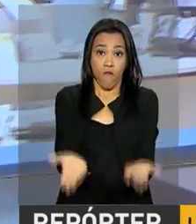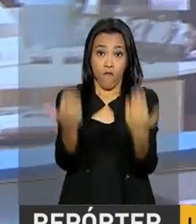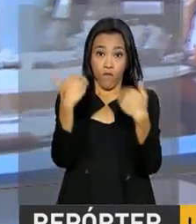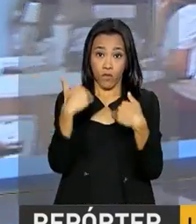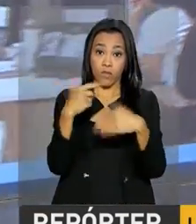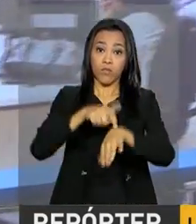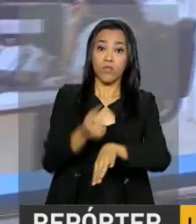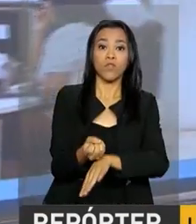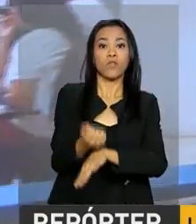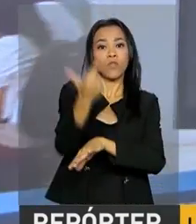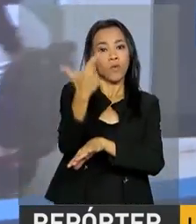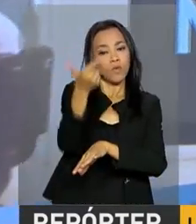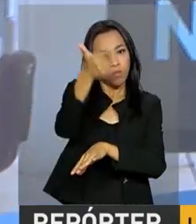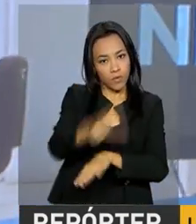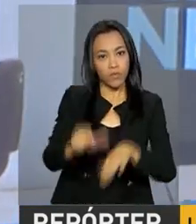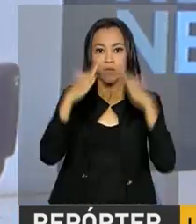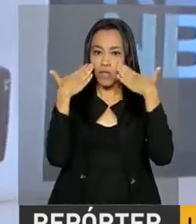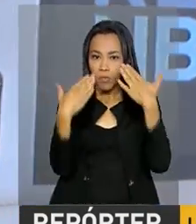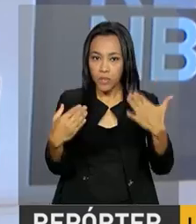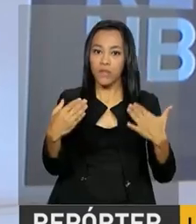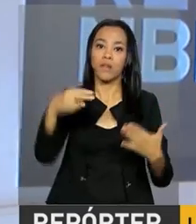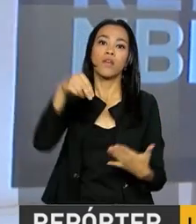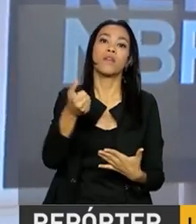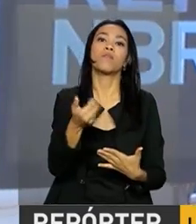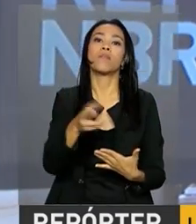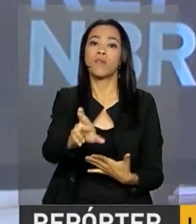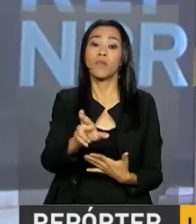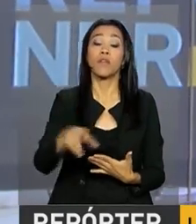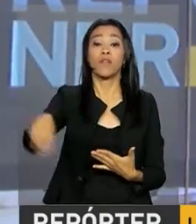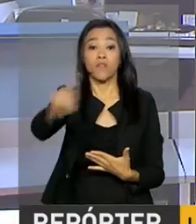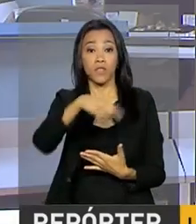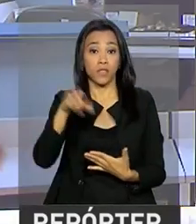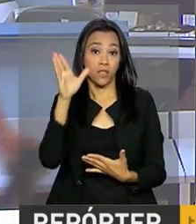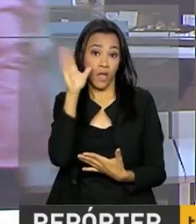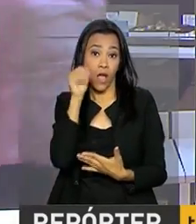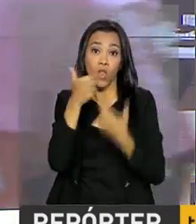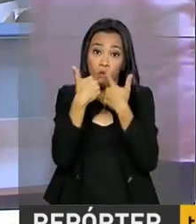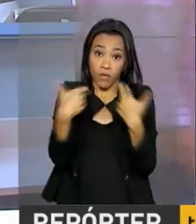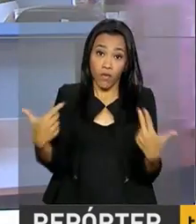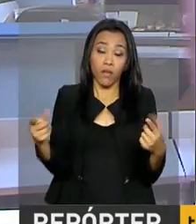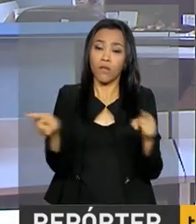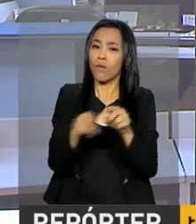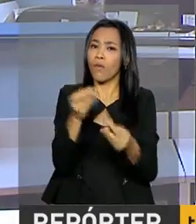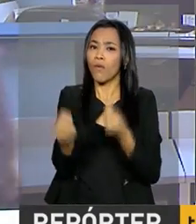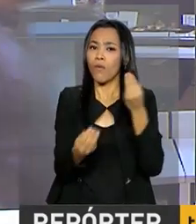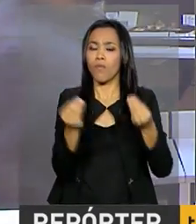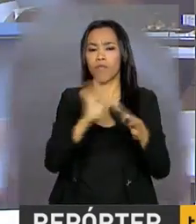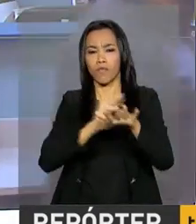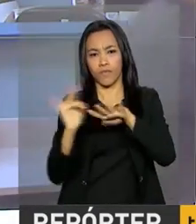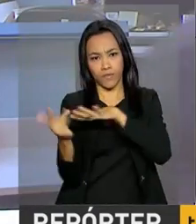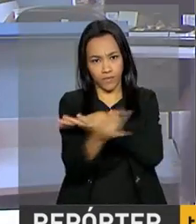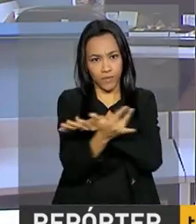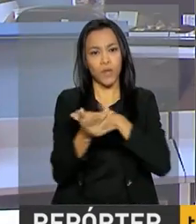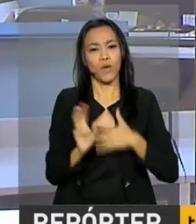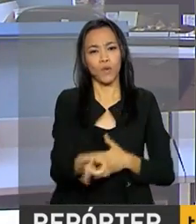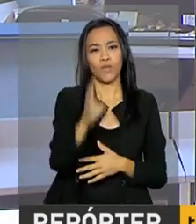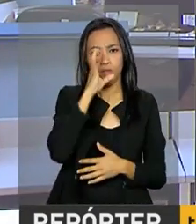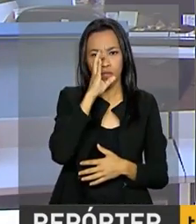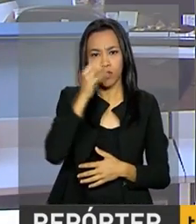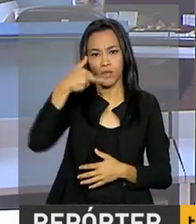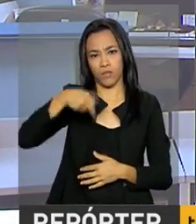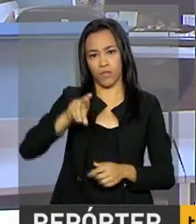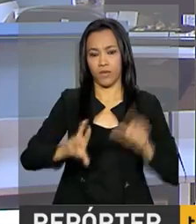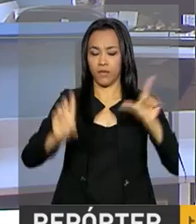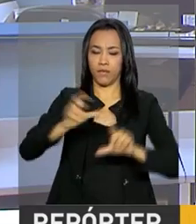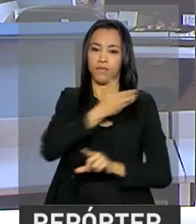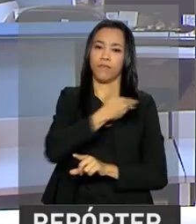meio-dia na próxima edição do repórter NBR acompanha as novidades também em nossas redes sociais Continue com a gente aqui